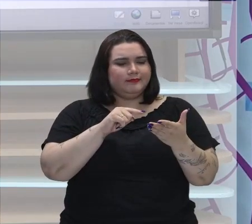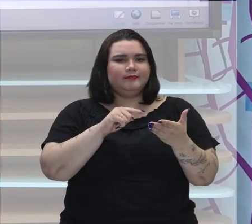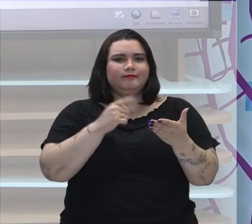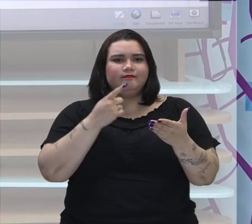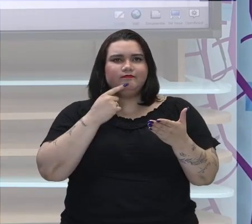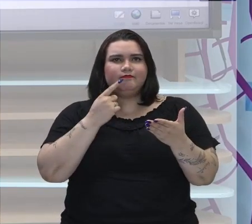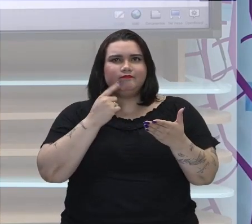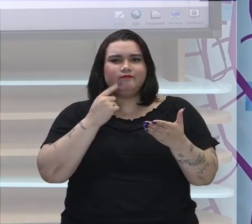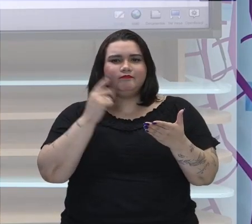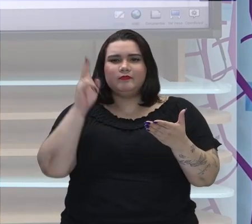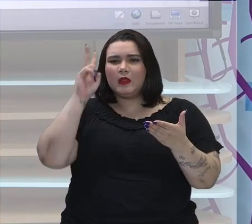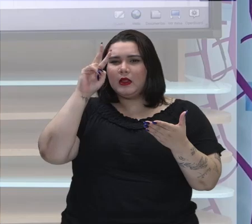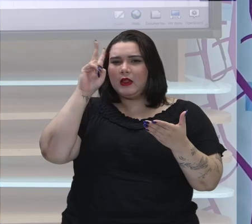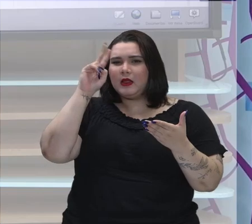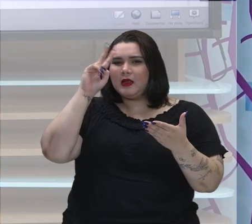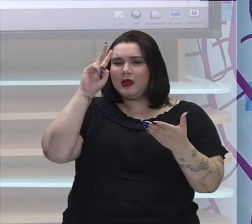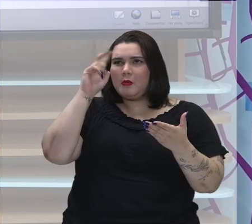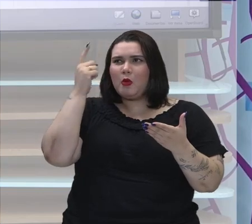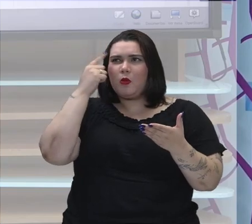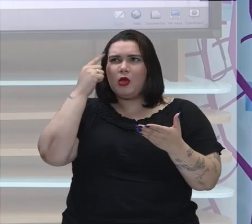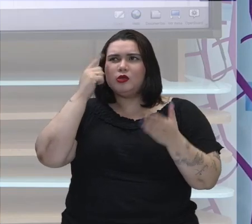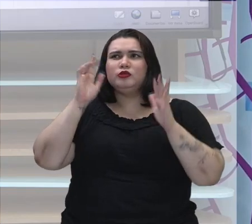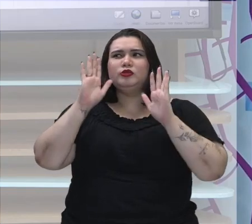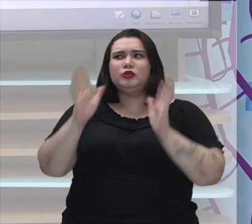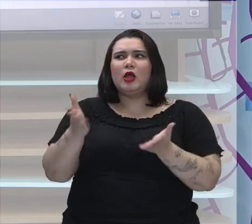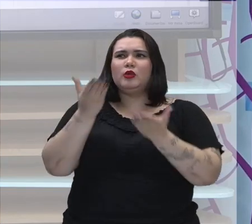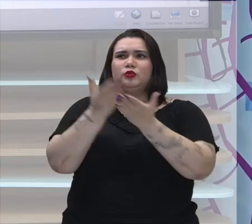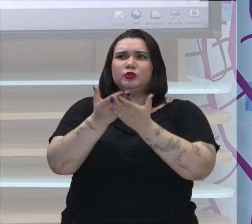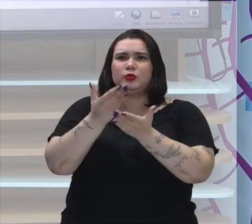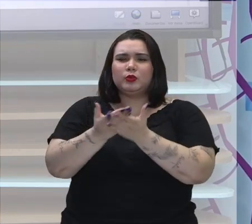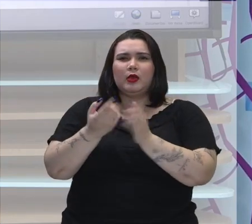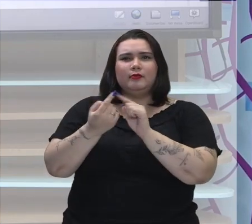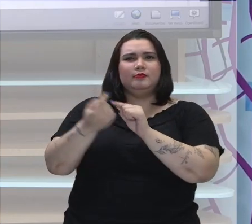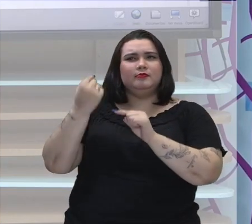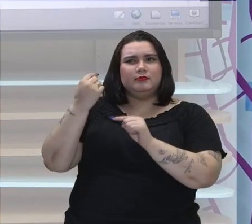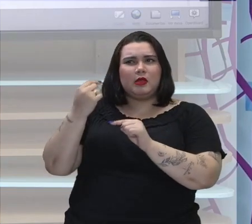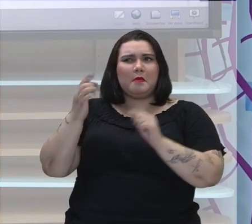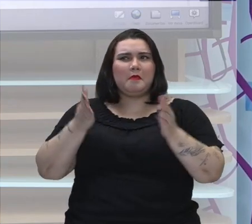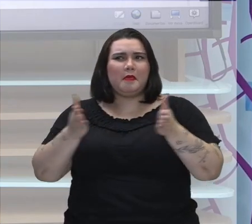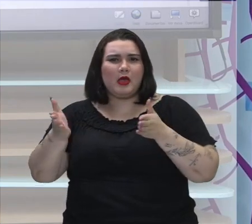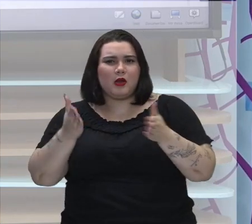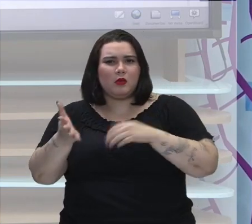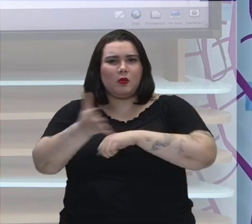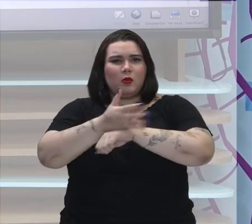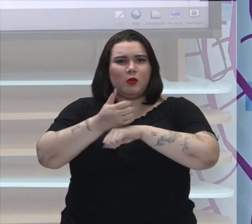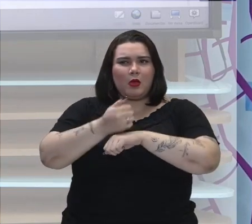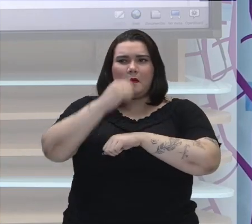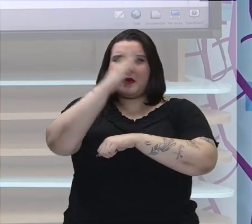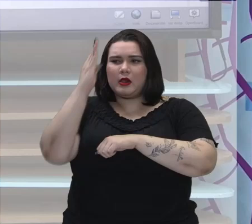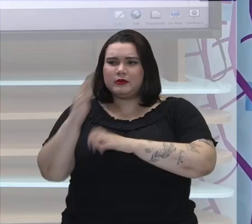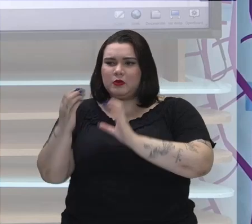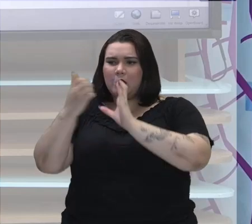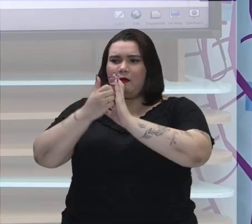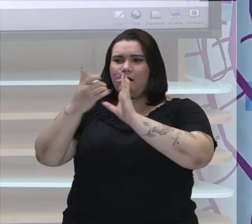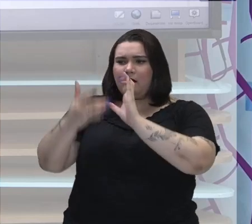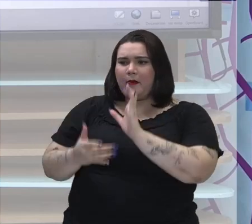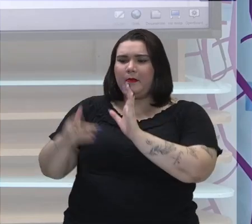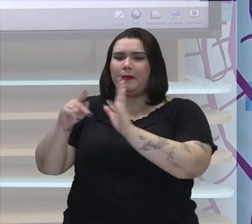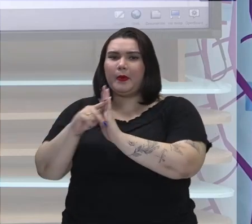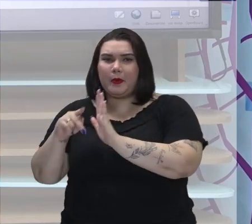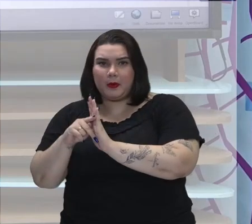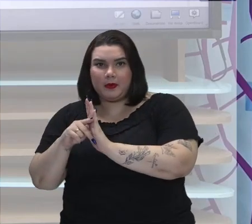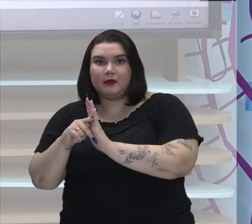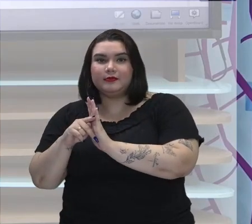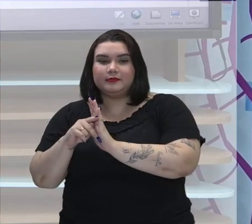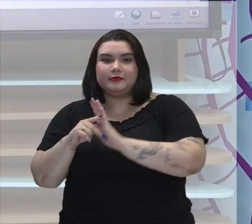eu acho que eu já li sobre isso, e nesse período o Brasil era assim, assim, assado, né?